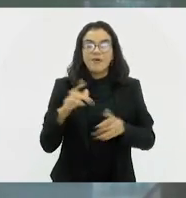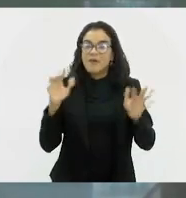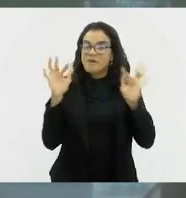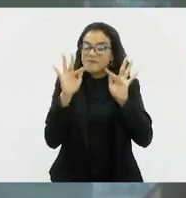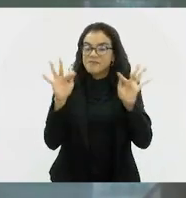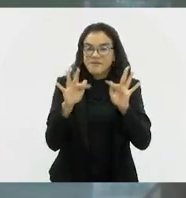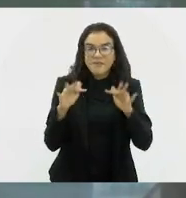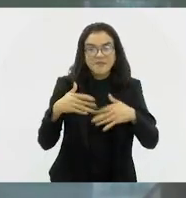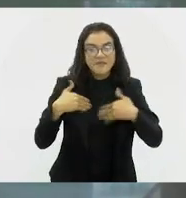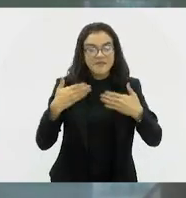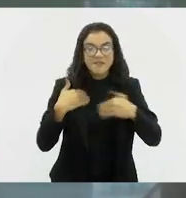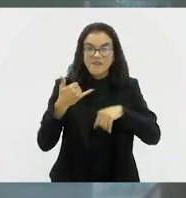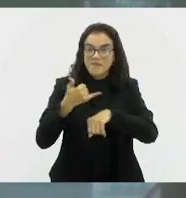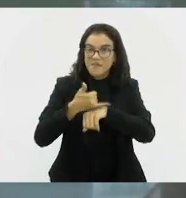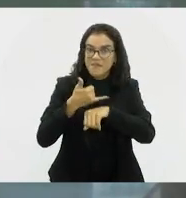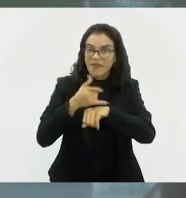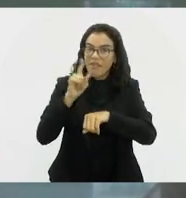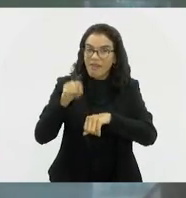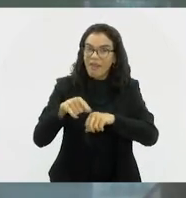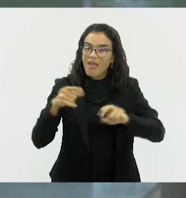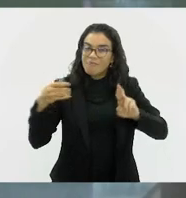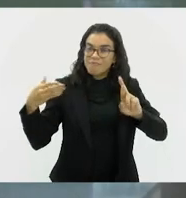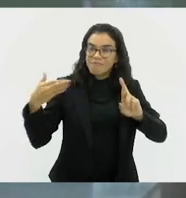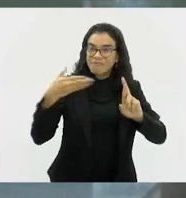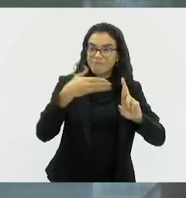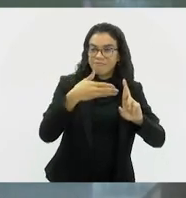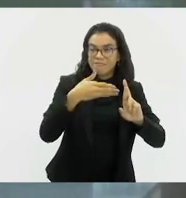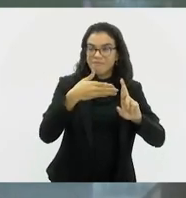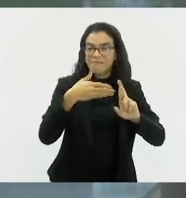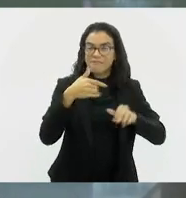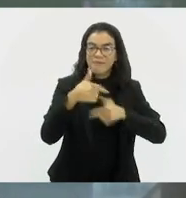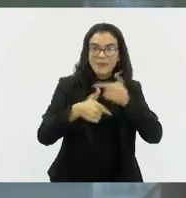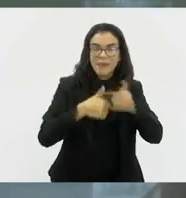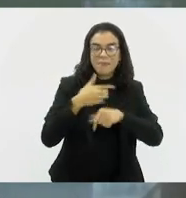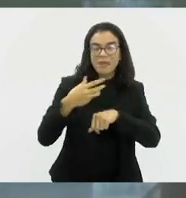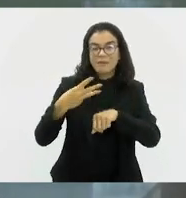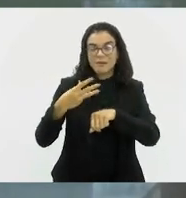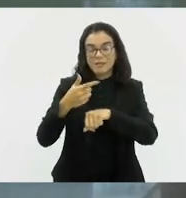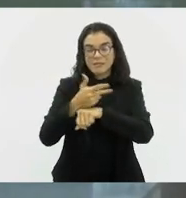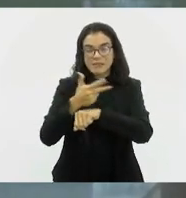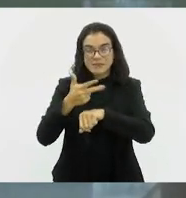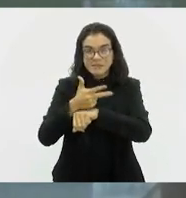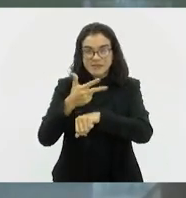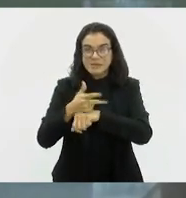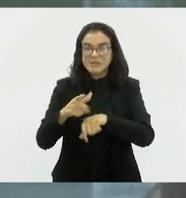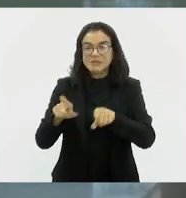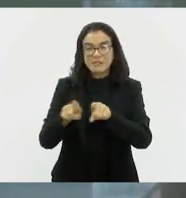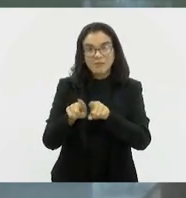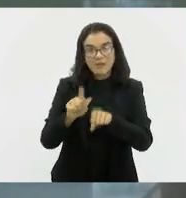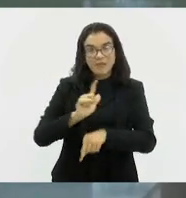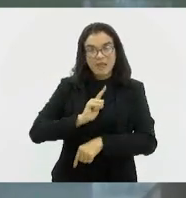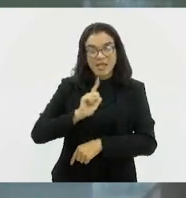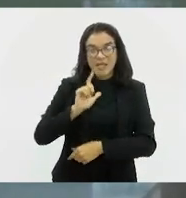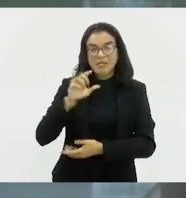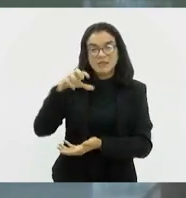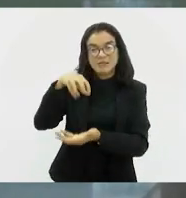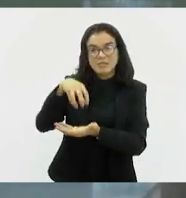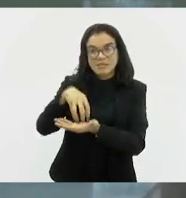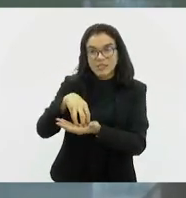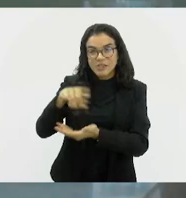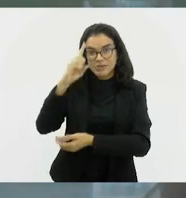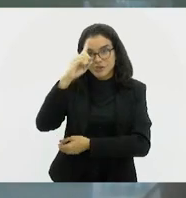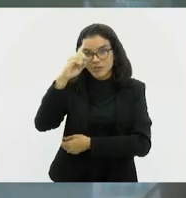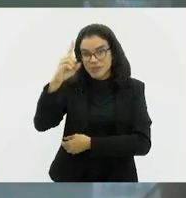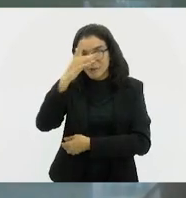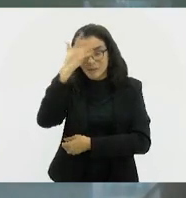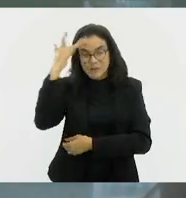grande. Volta Redonda é referência no trabalho com a terceira idade, além de ter também dois centros-dia, um centro-dia para pessoa